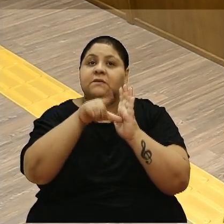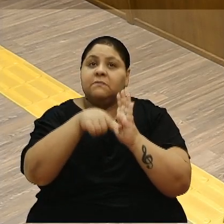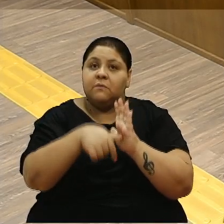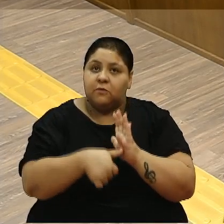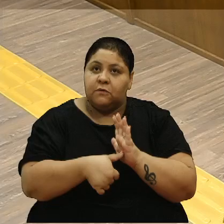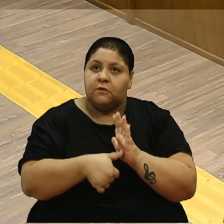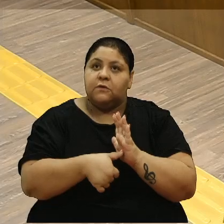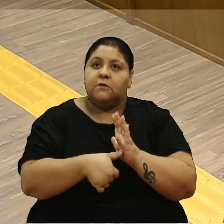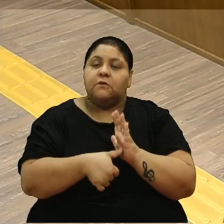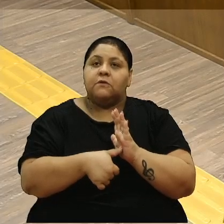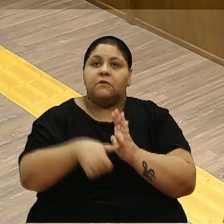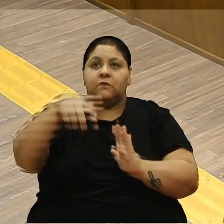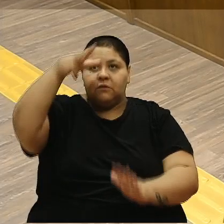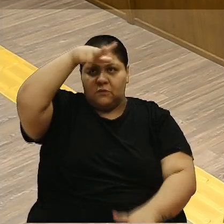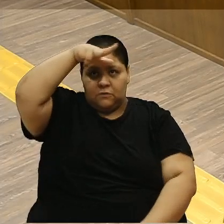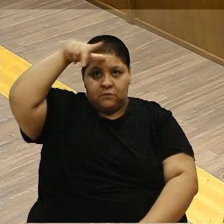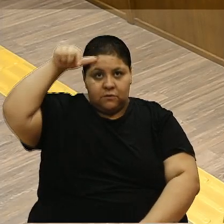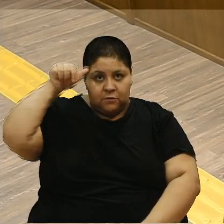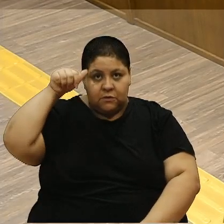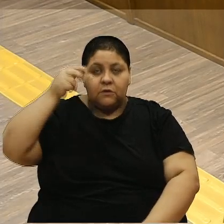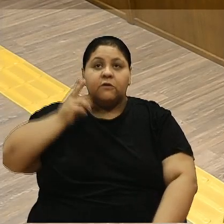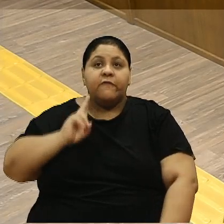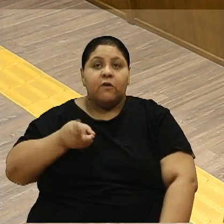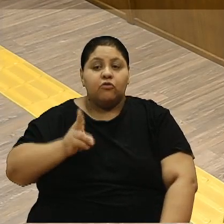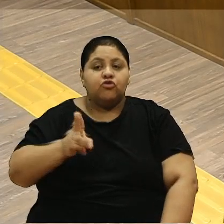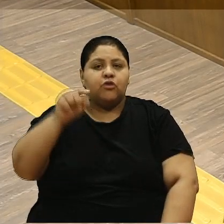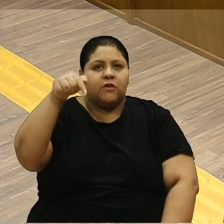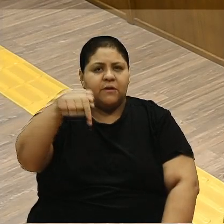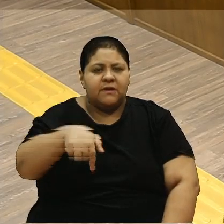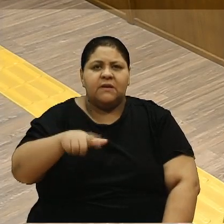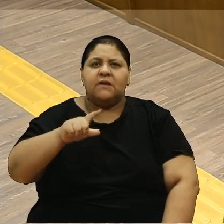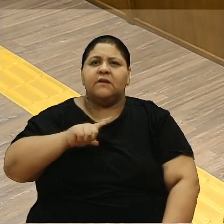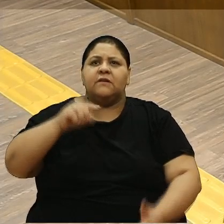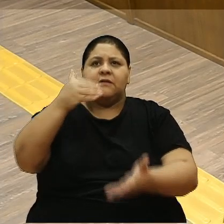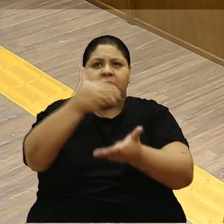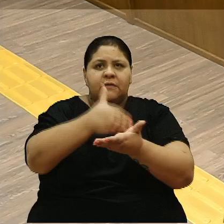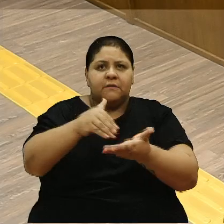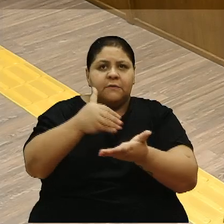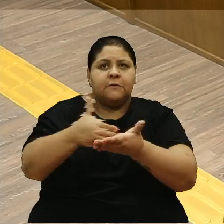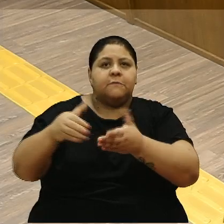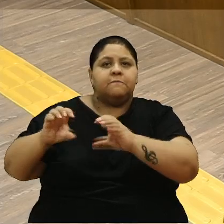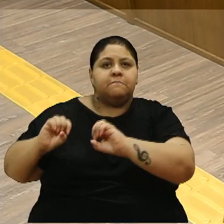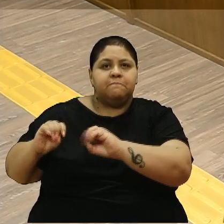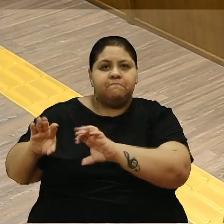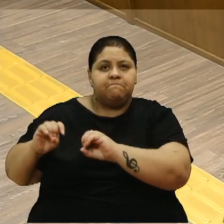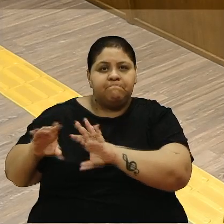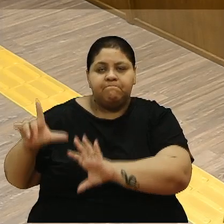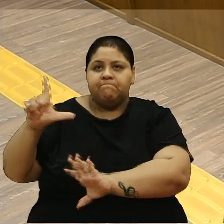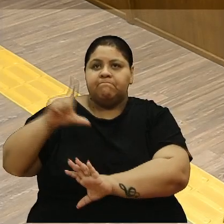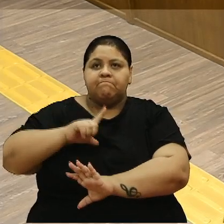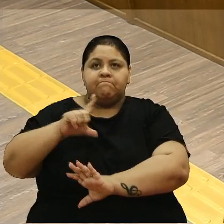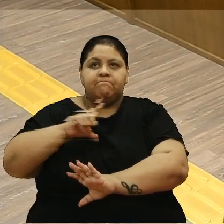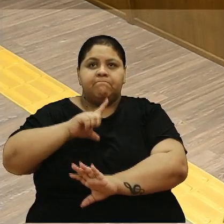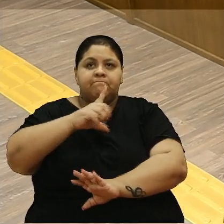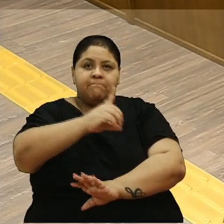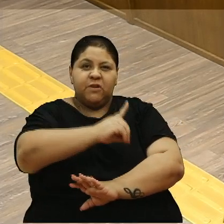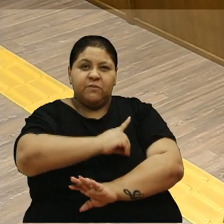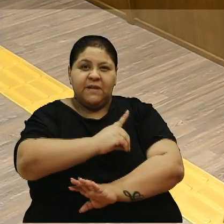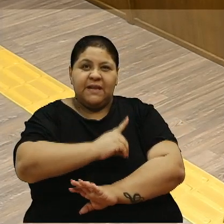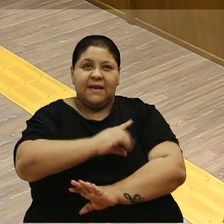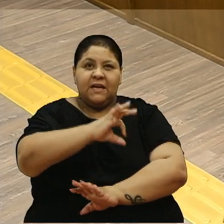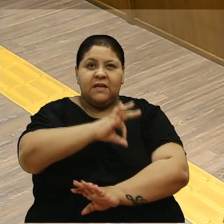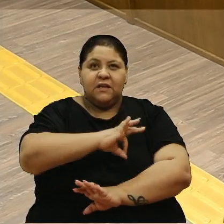Posteriormente, o prefeito já vai continuar aqui, temos a secretária de Educação, temos o delegado da Polícia